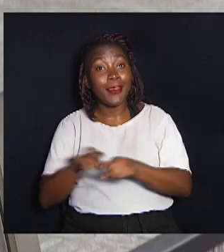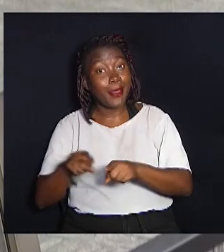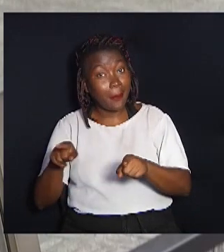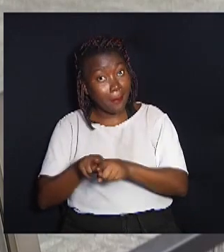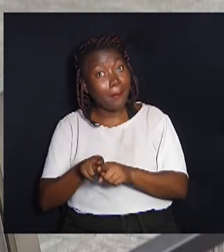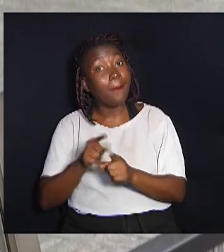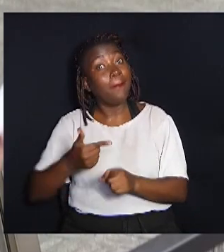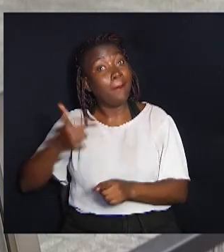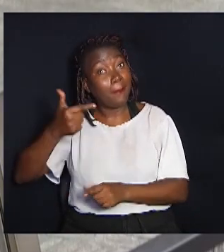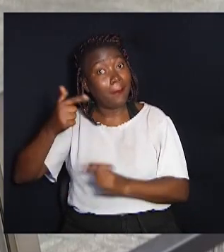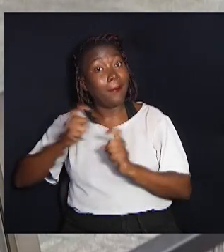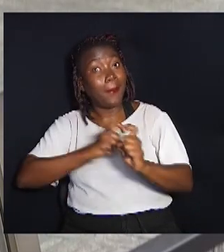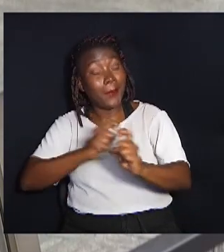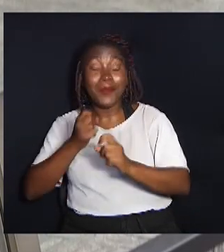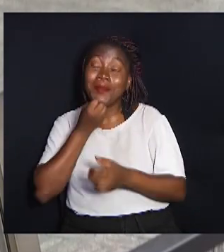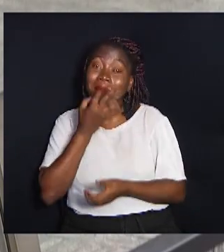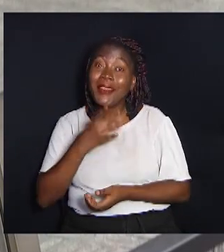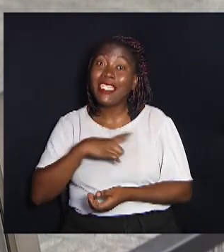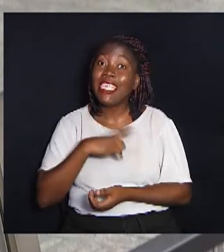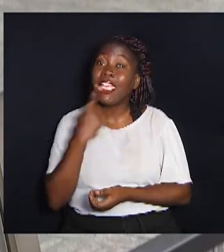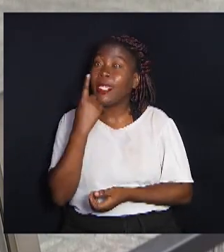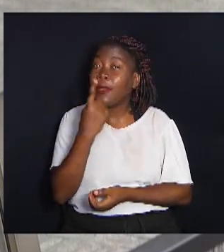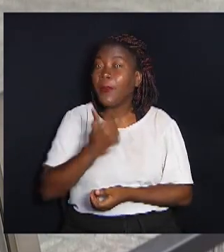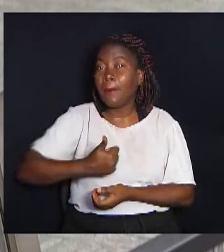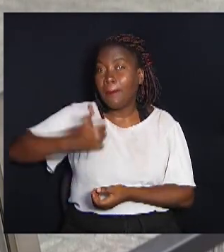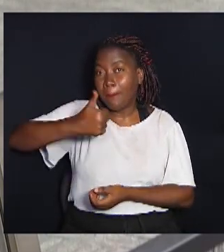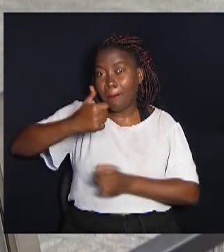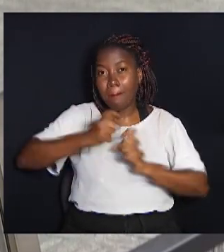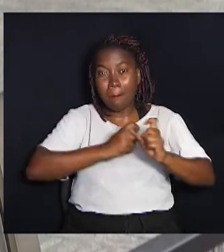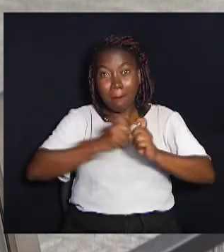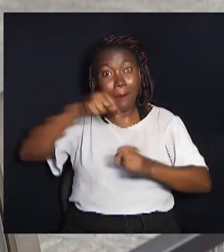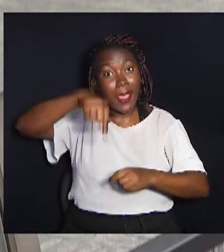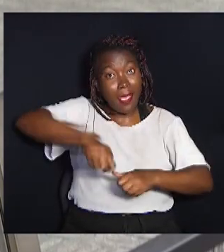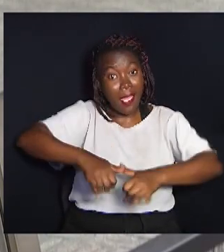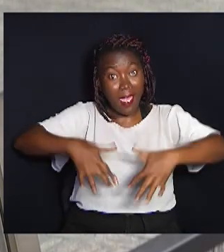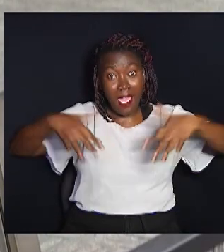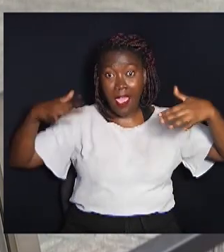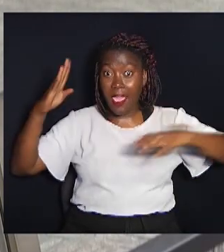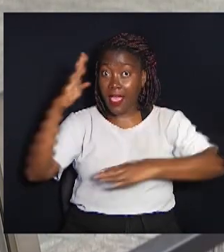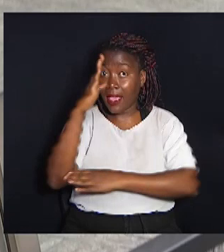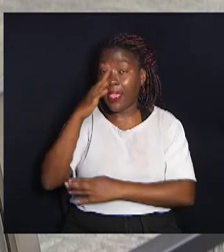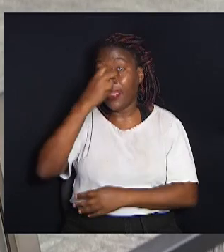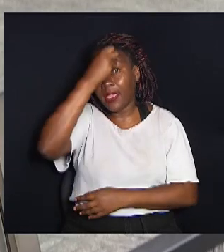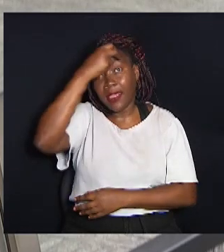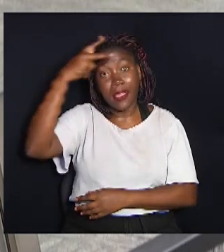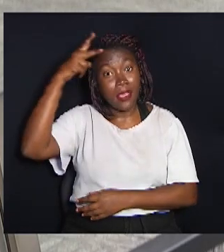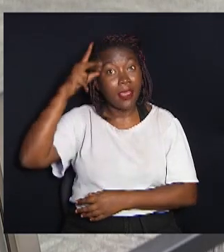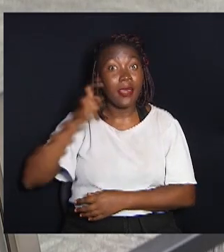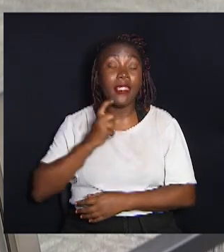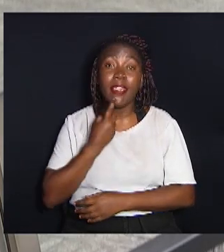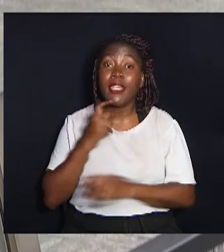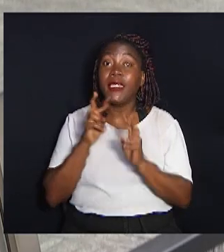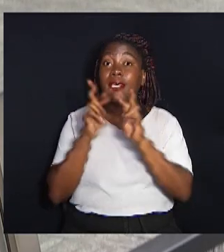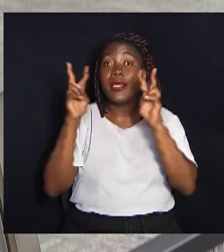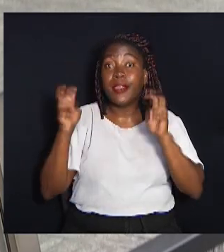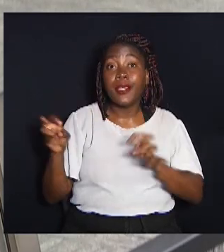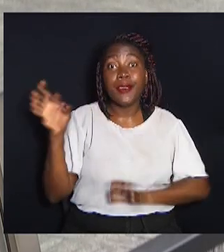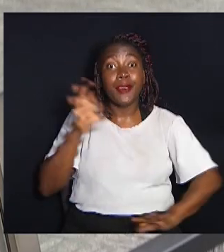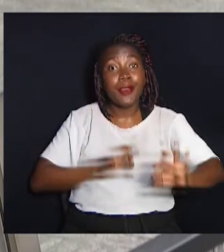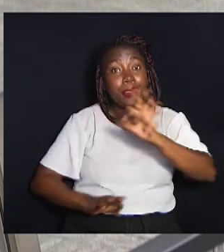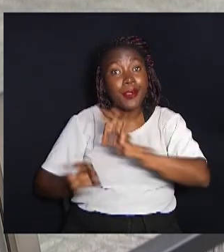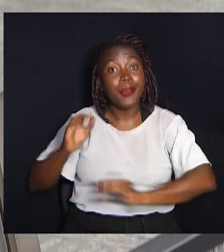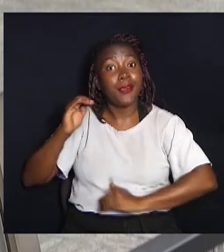segunda discussão. Bom, teve um em primeira discussão aqui no plenário da Câmara Municipal de Campinas sobre o plano de cargos